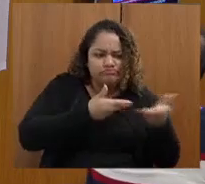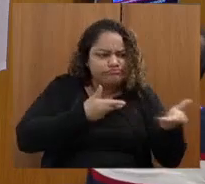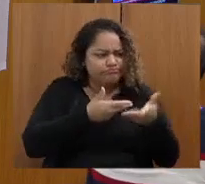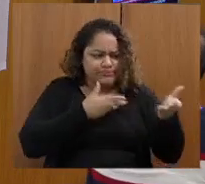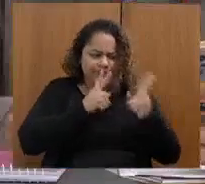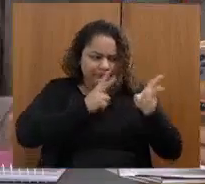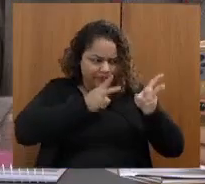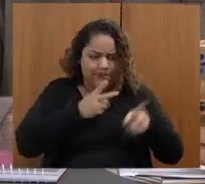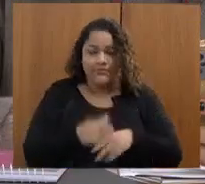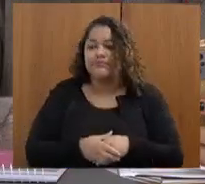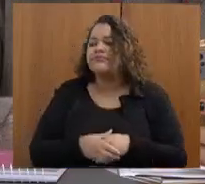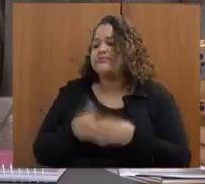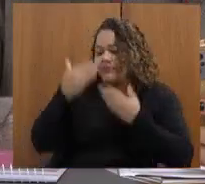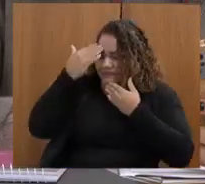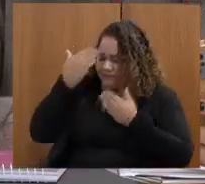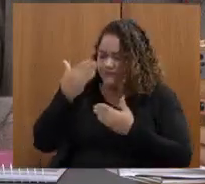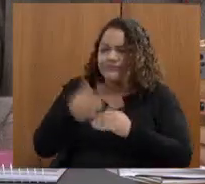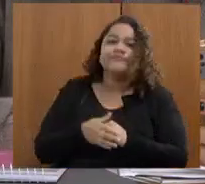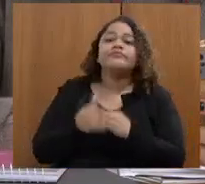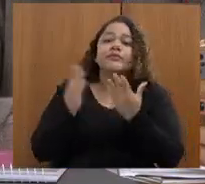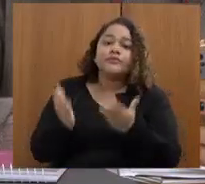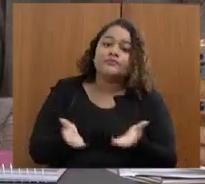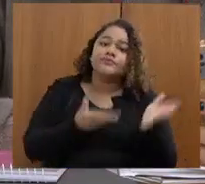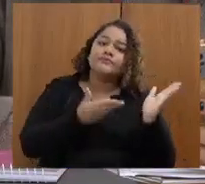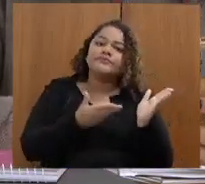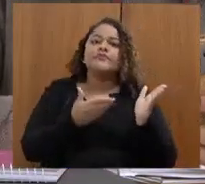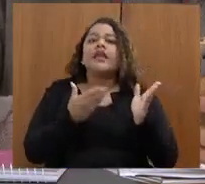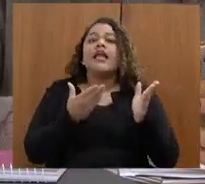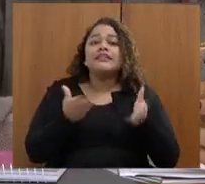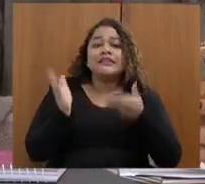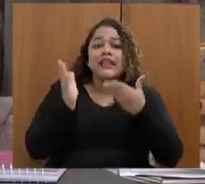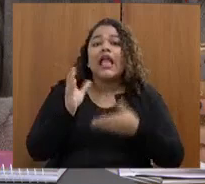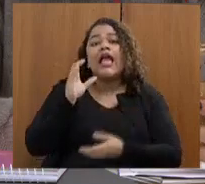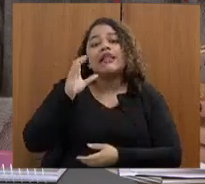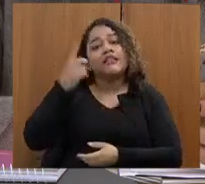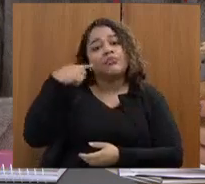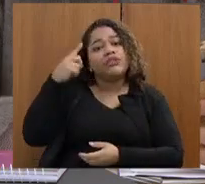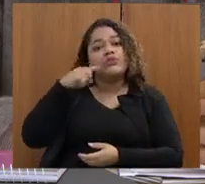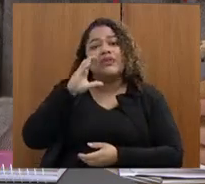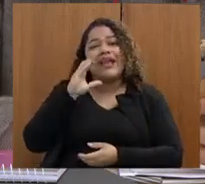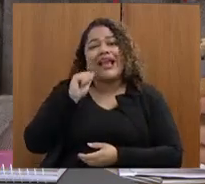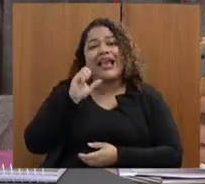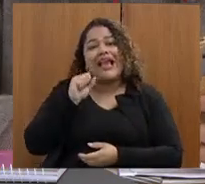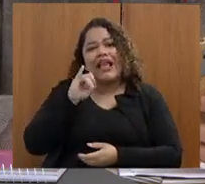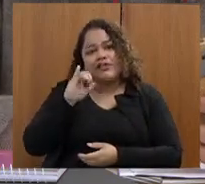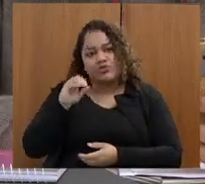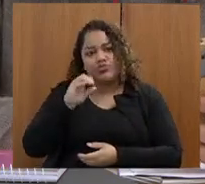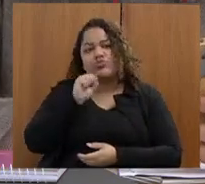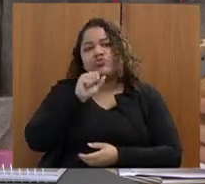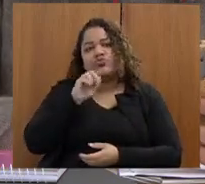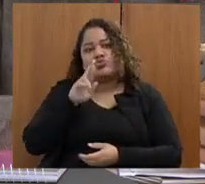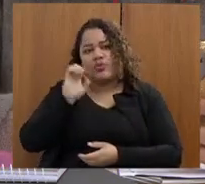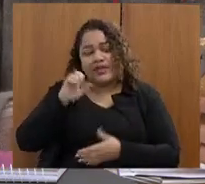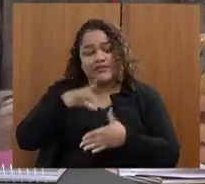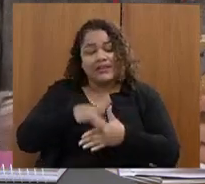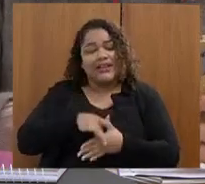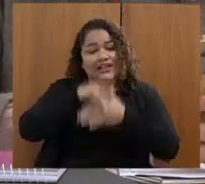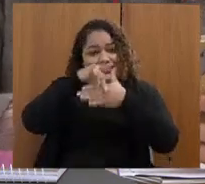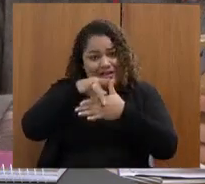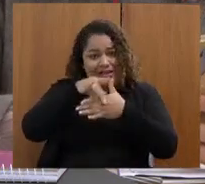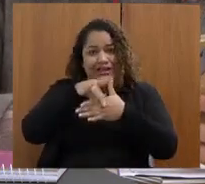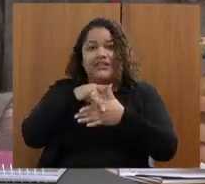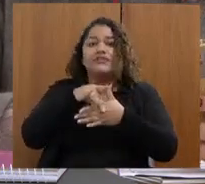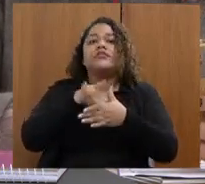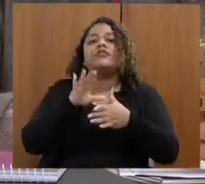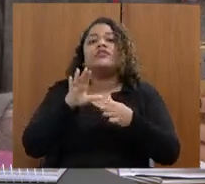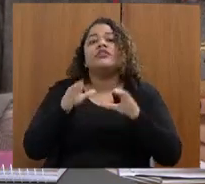agradeço muito agora então passar para o deputado Cássio Soares deputado Carlos Soares é líder de bloco aqui na casa